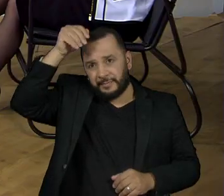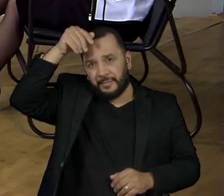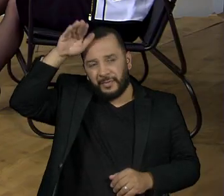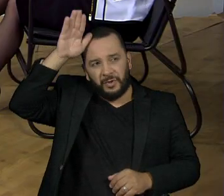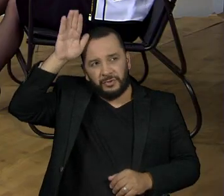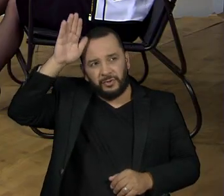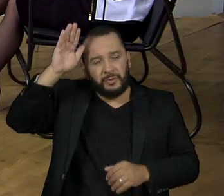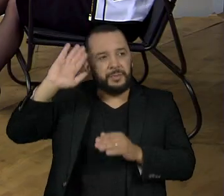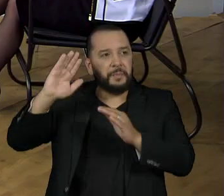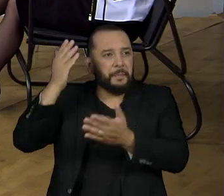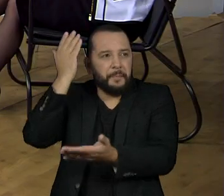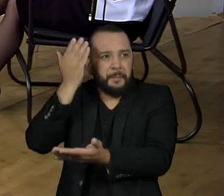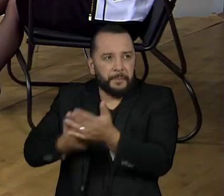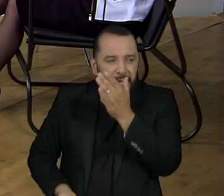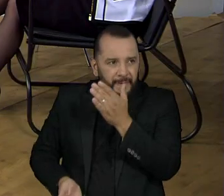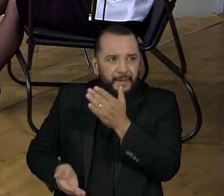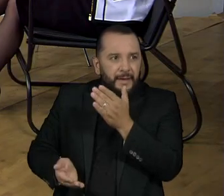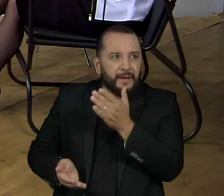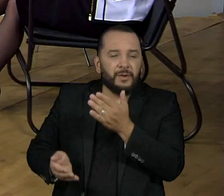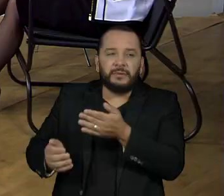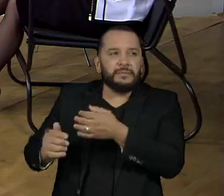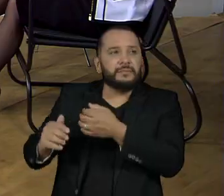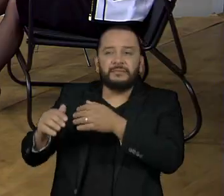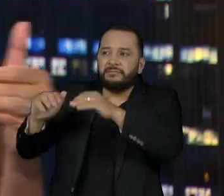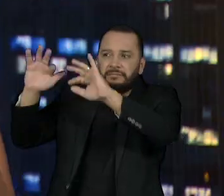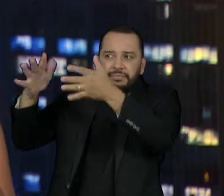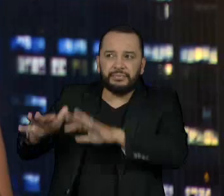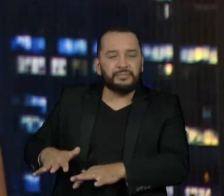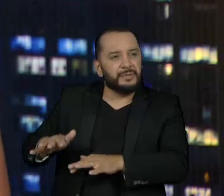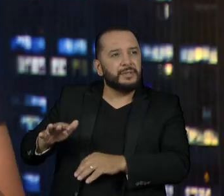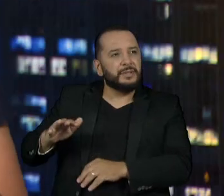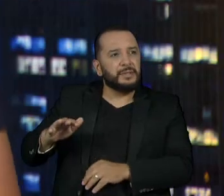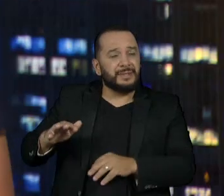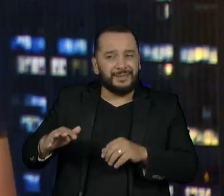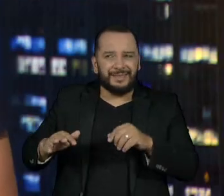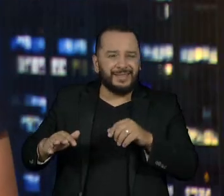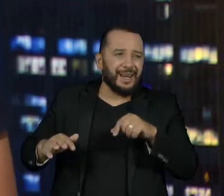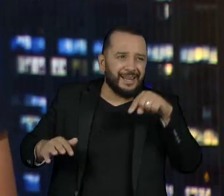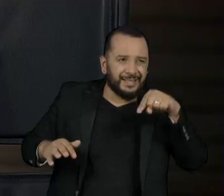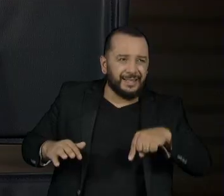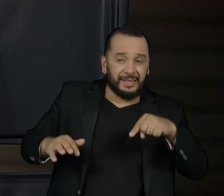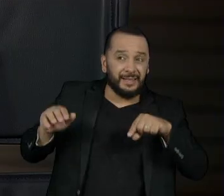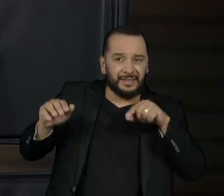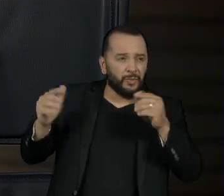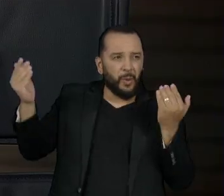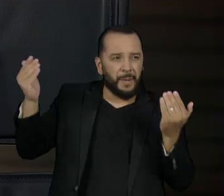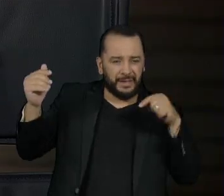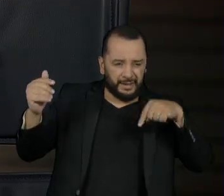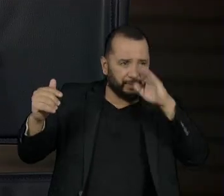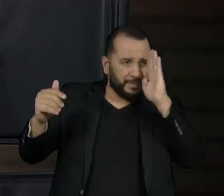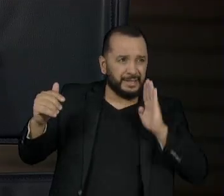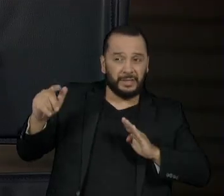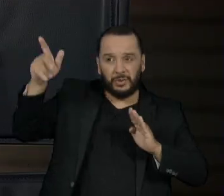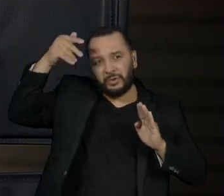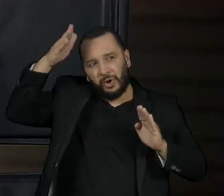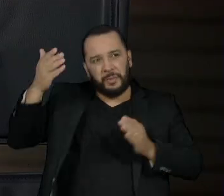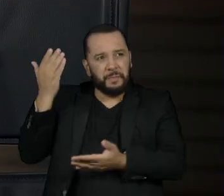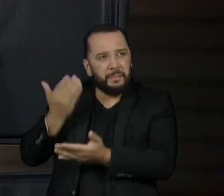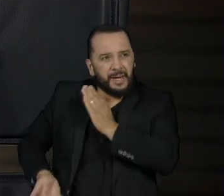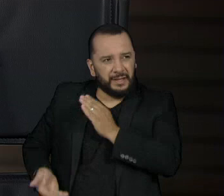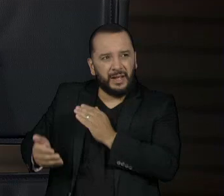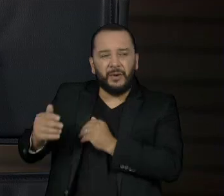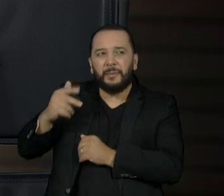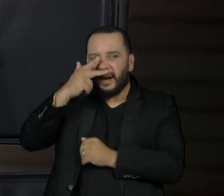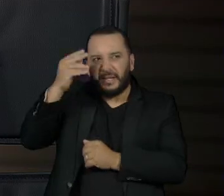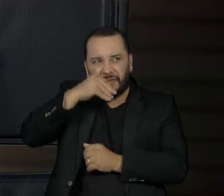jogada, isso perde força ou não, fazendo uma relação aqui também com o nosso país? Olha, não perde força, né? Assim, a